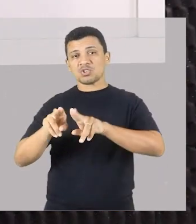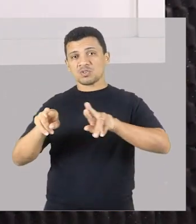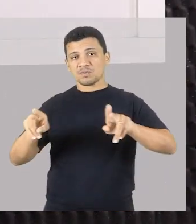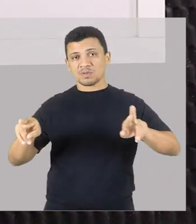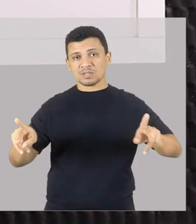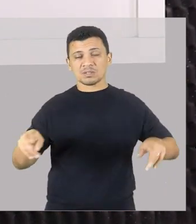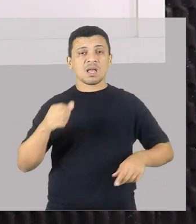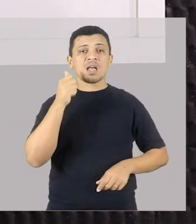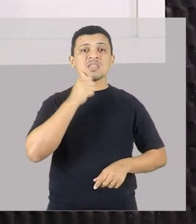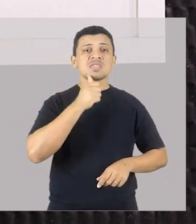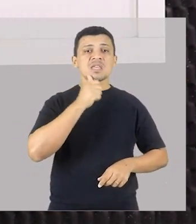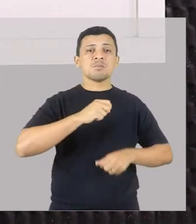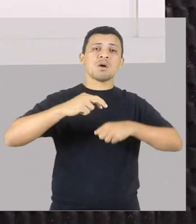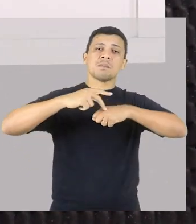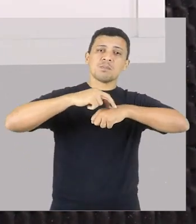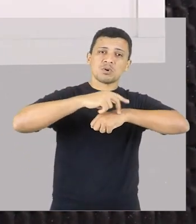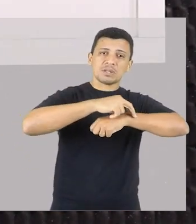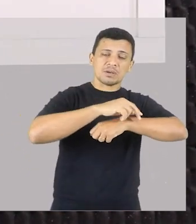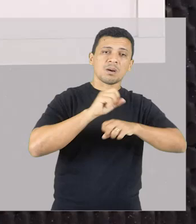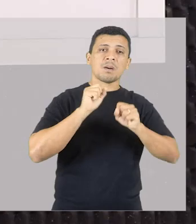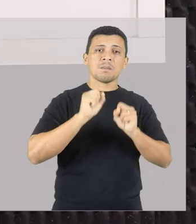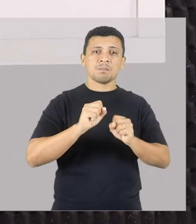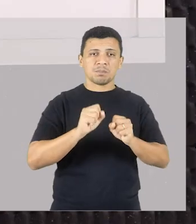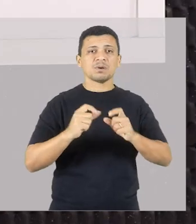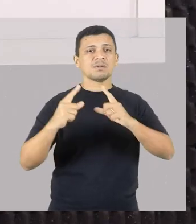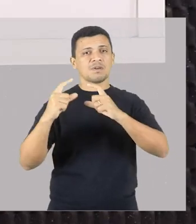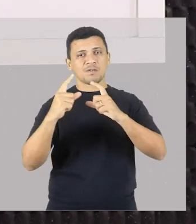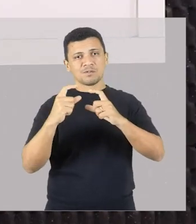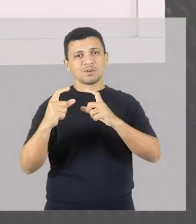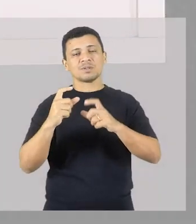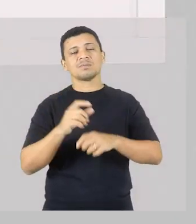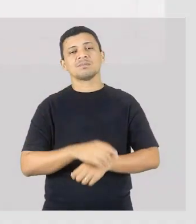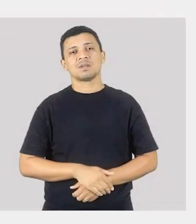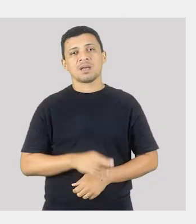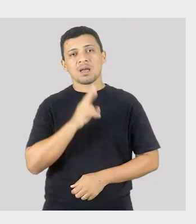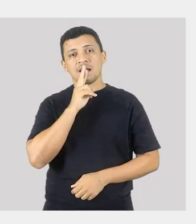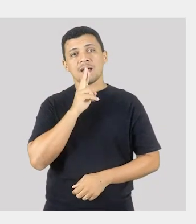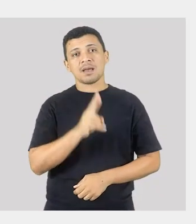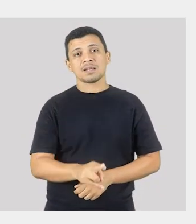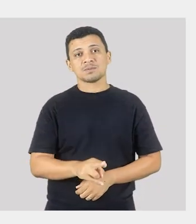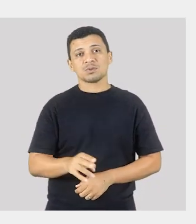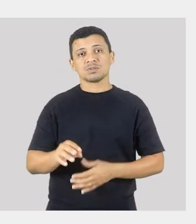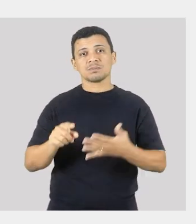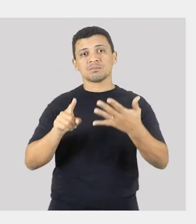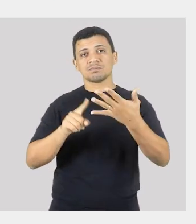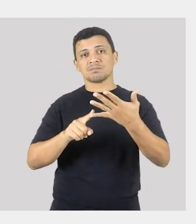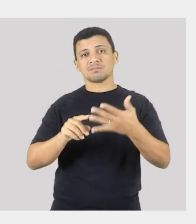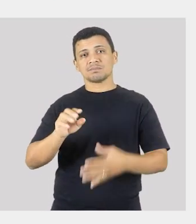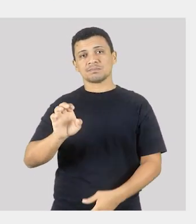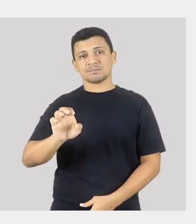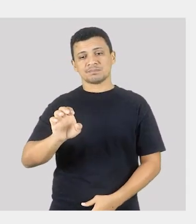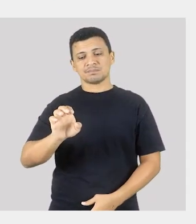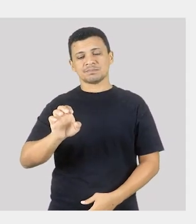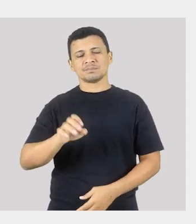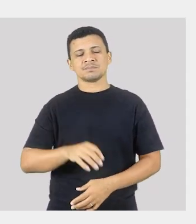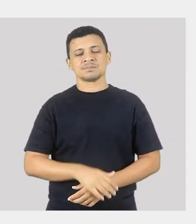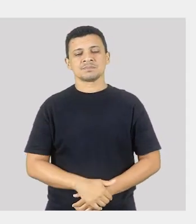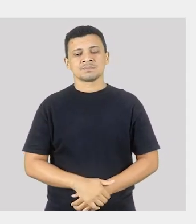se posicionar para tirar essa foto. Então, a resposta correta da nossa questão é a letra E.